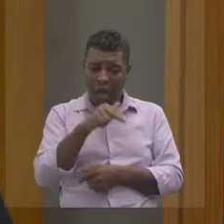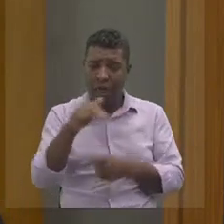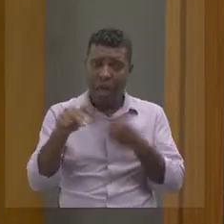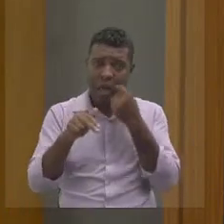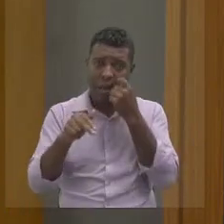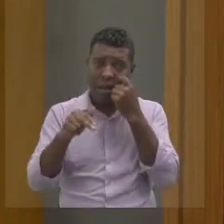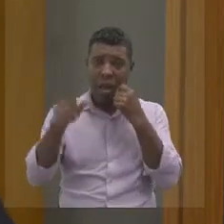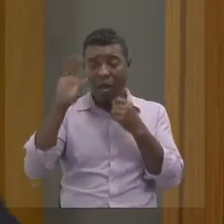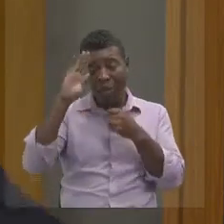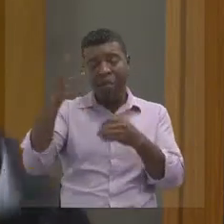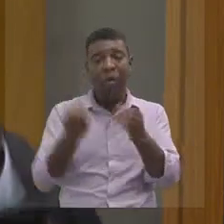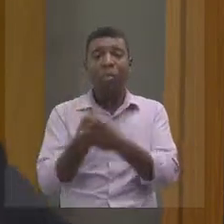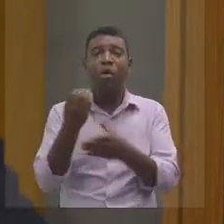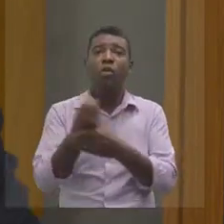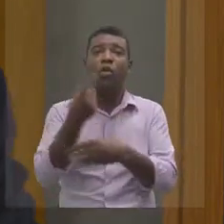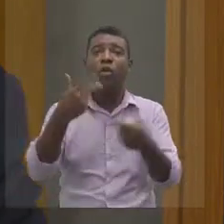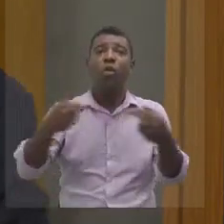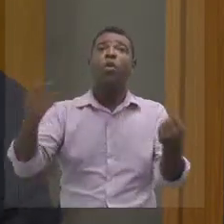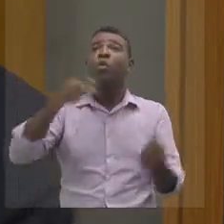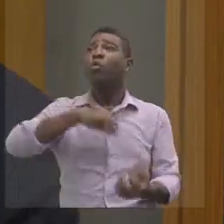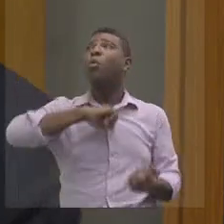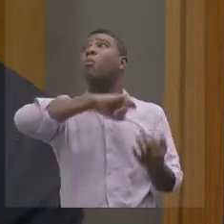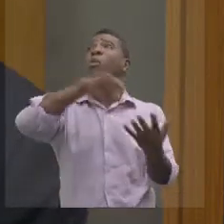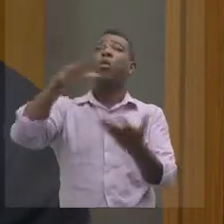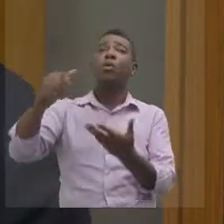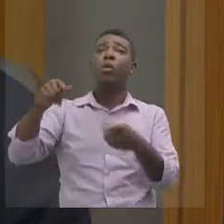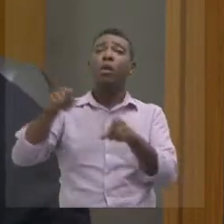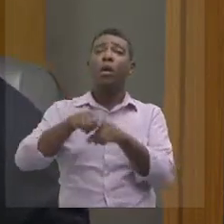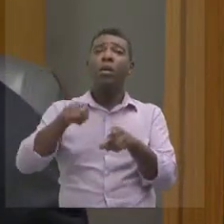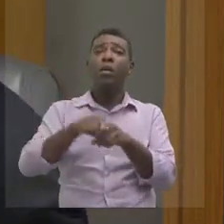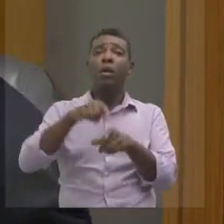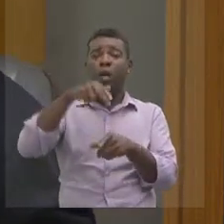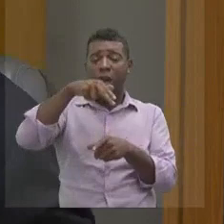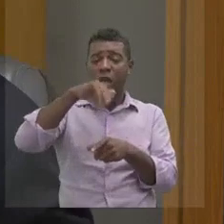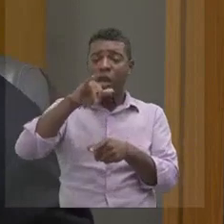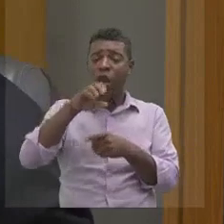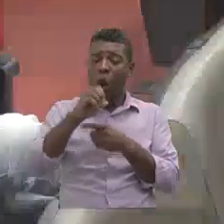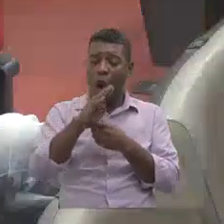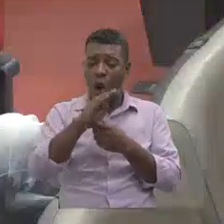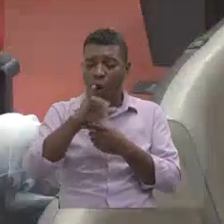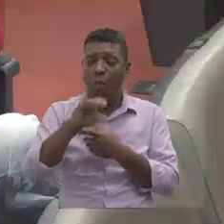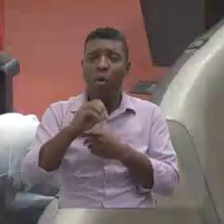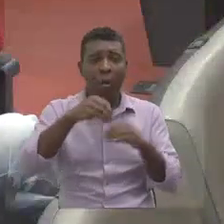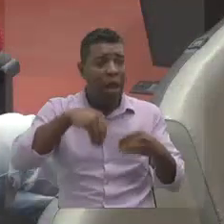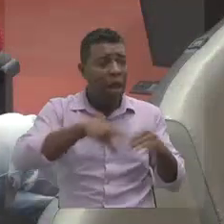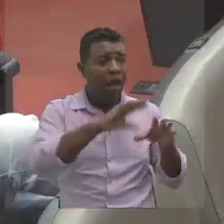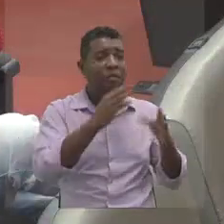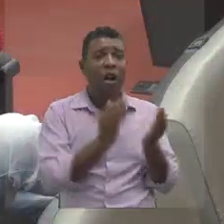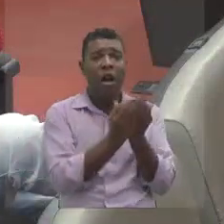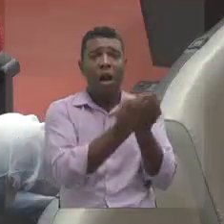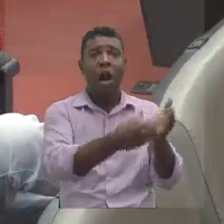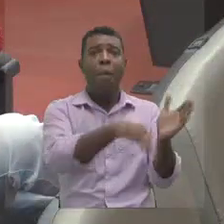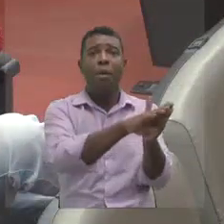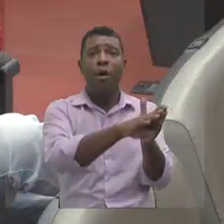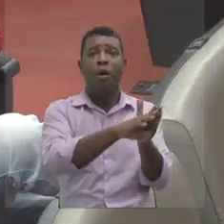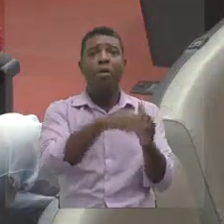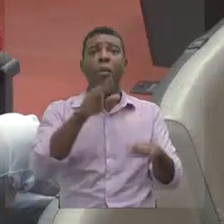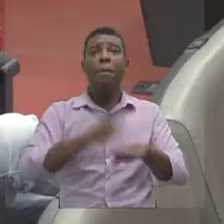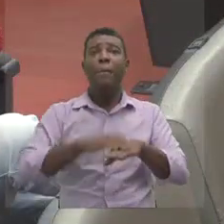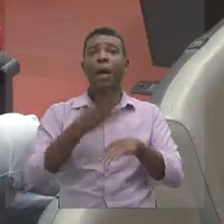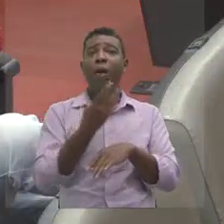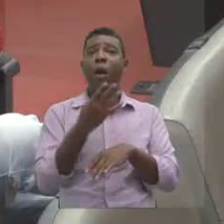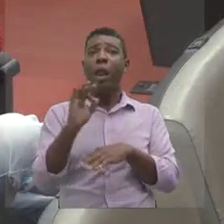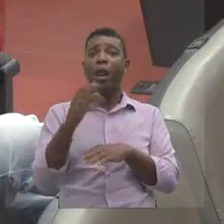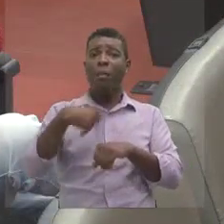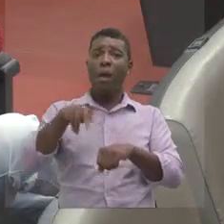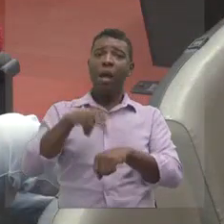que utiliza aquela Rodovia para escovamento do nióbio para levar para os potes para ir para mais de 40 países